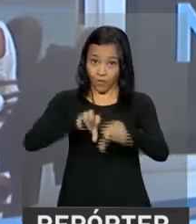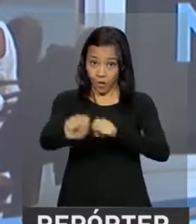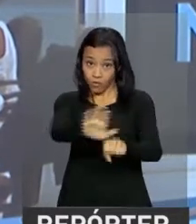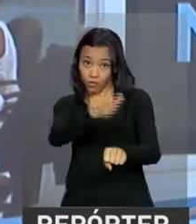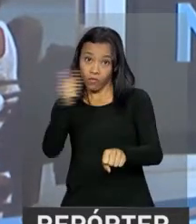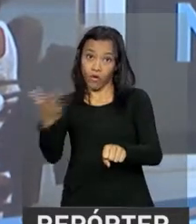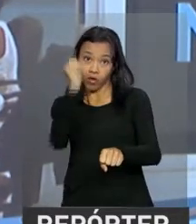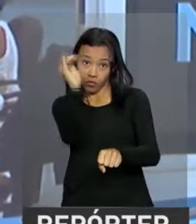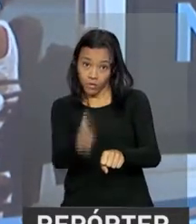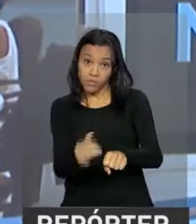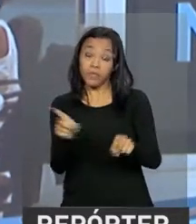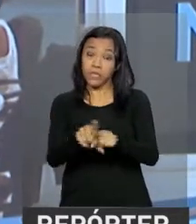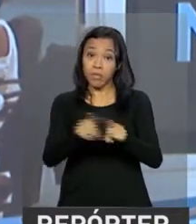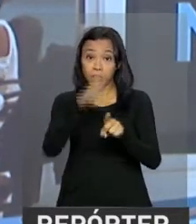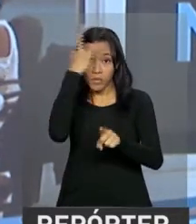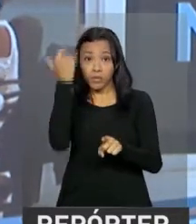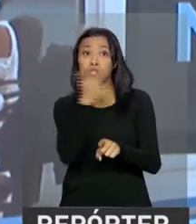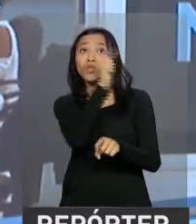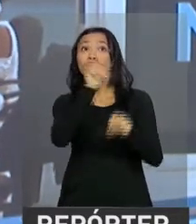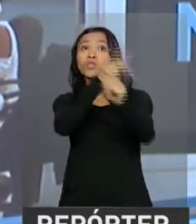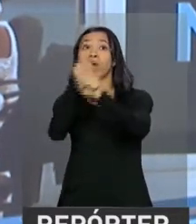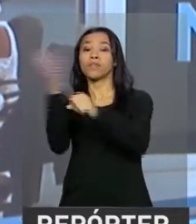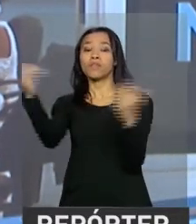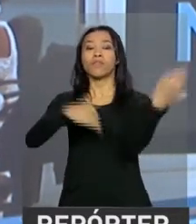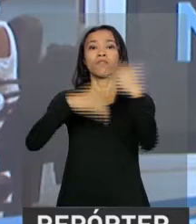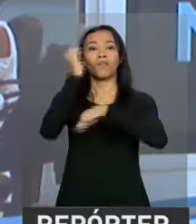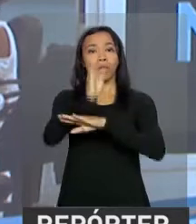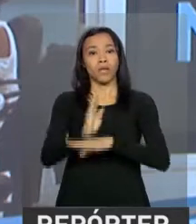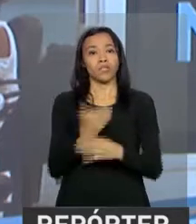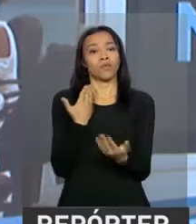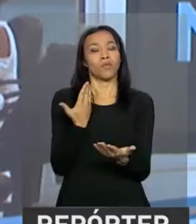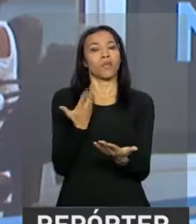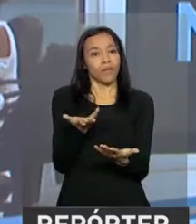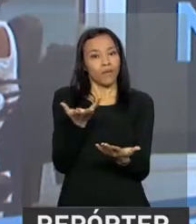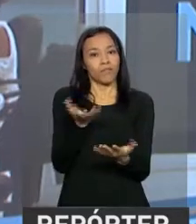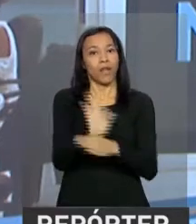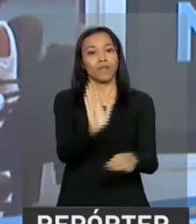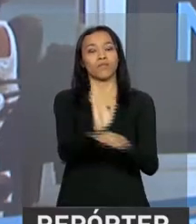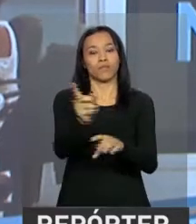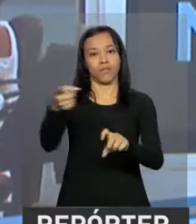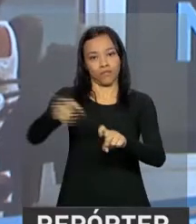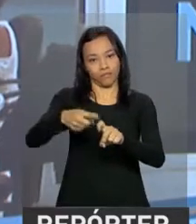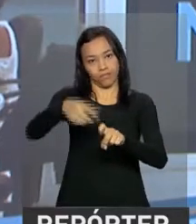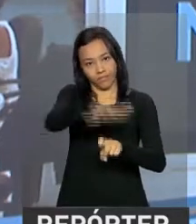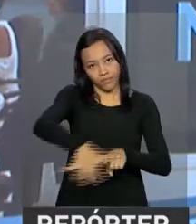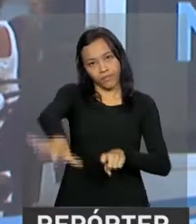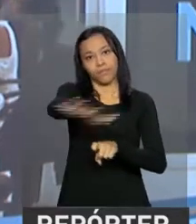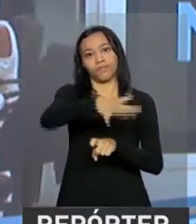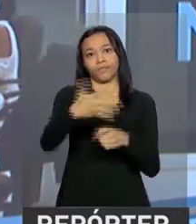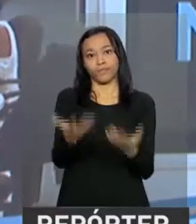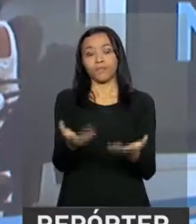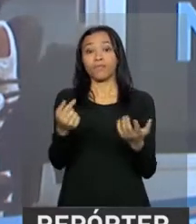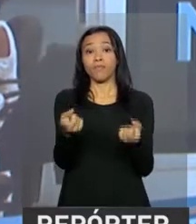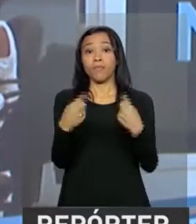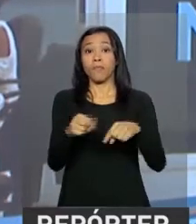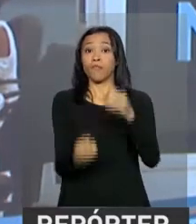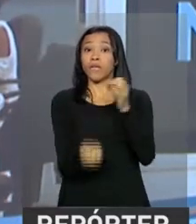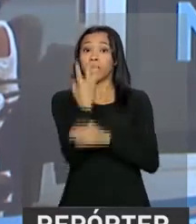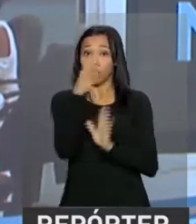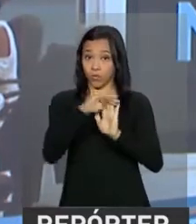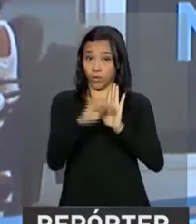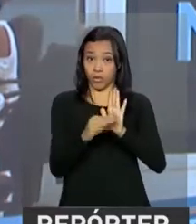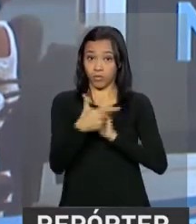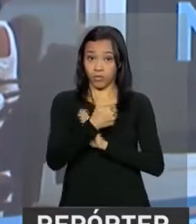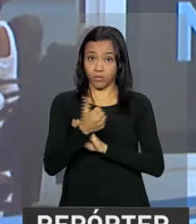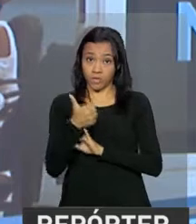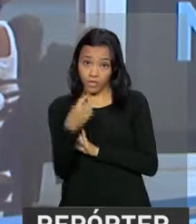exterior e estrangeiros que trabalham no programa sem diploma revalidado no Brasil. O Mais Médico foi criado em 2013